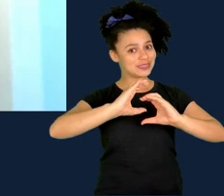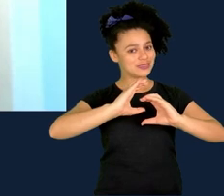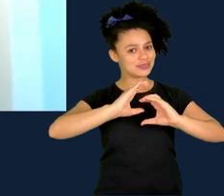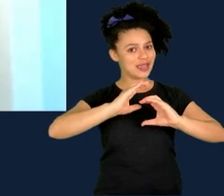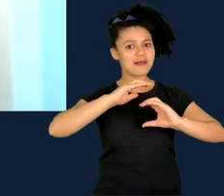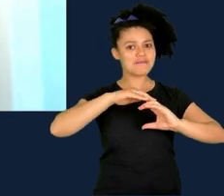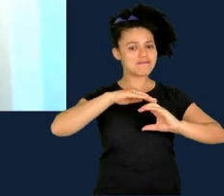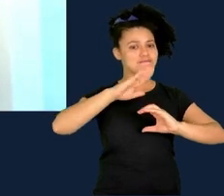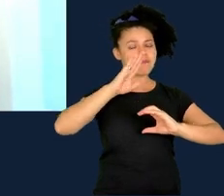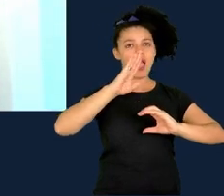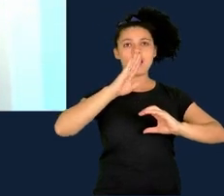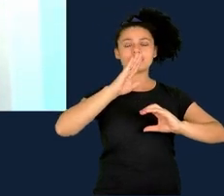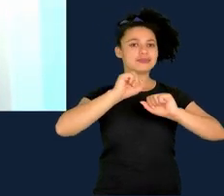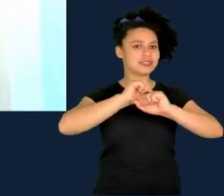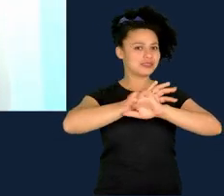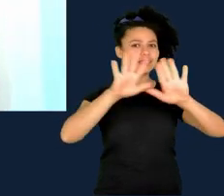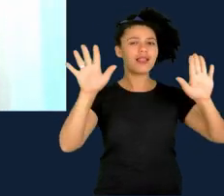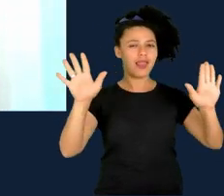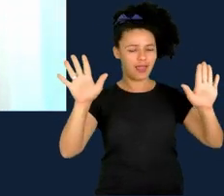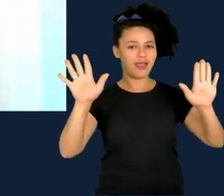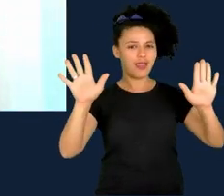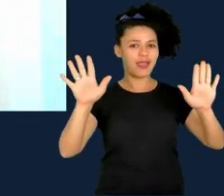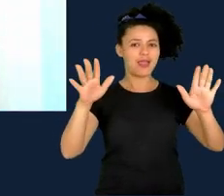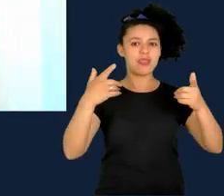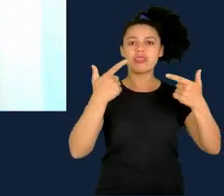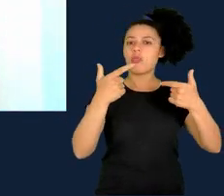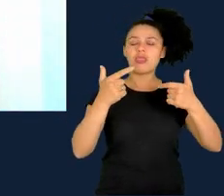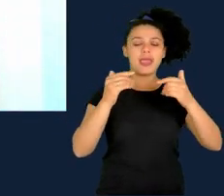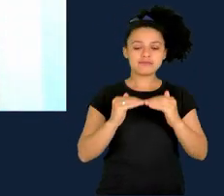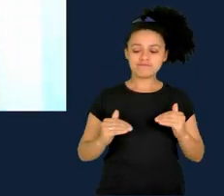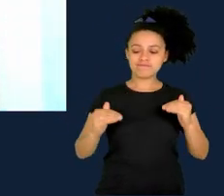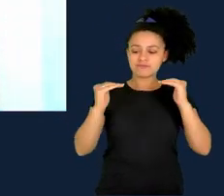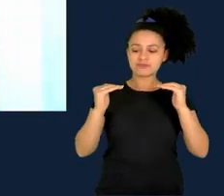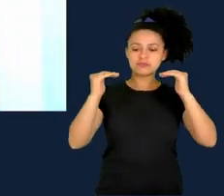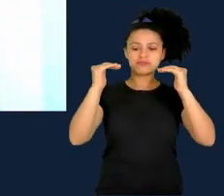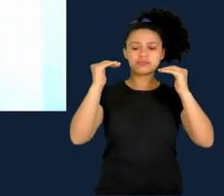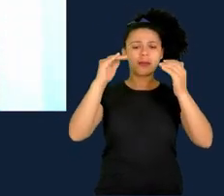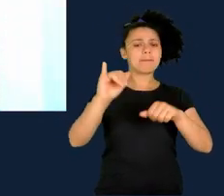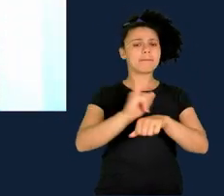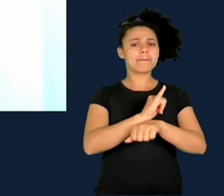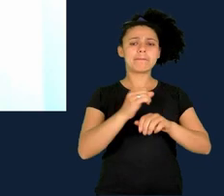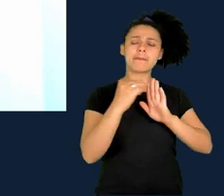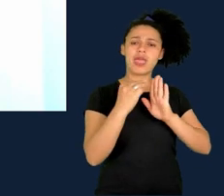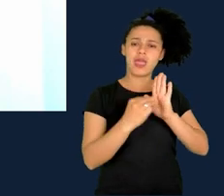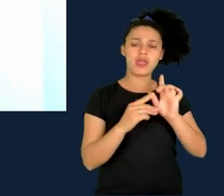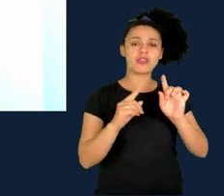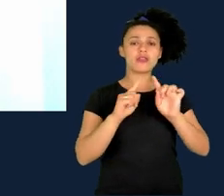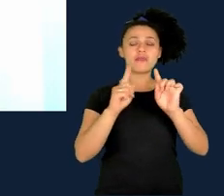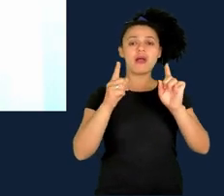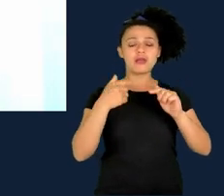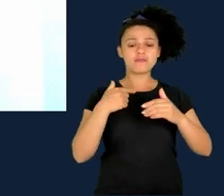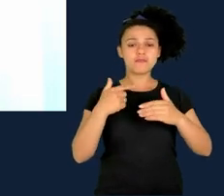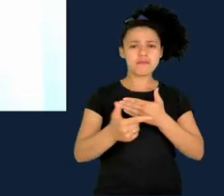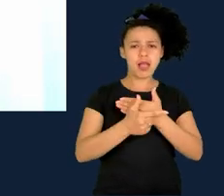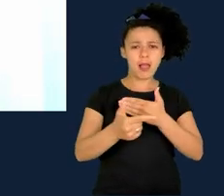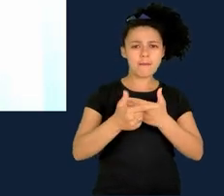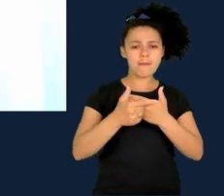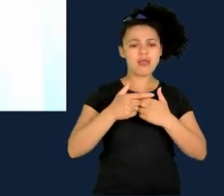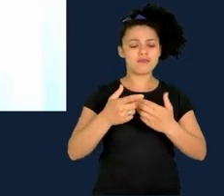eficientemente possível. Eu acho que não haja uma hierarquia de métodos aqui, mas o ato responsável da comunicação